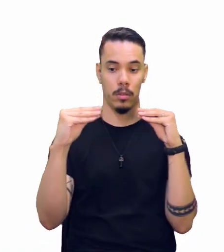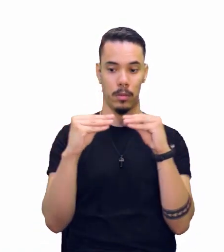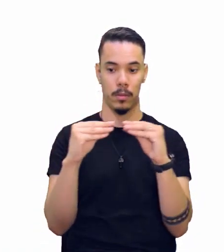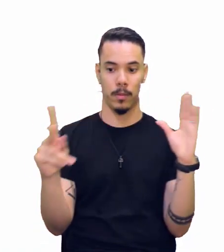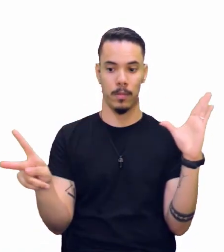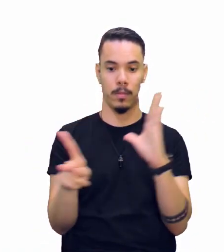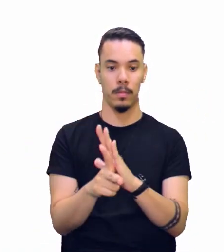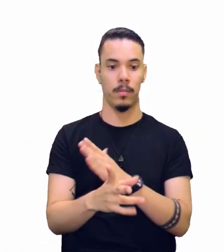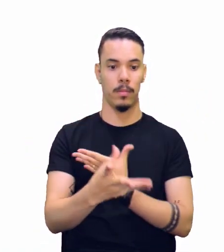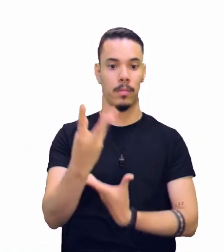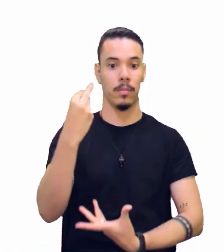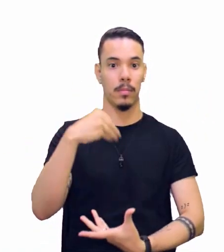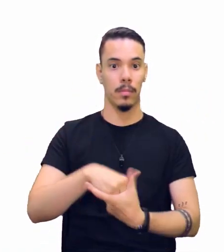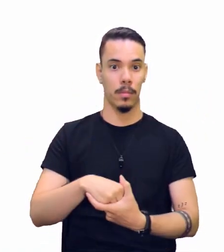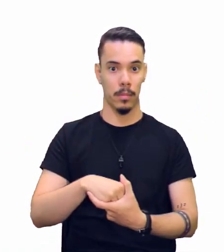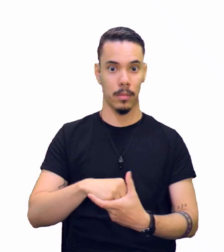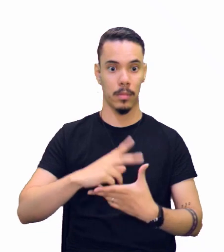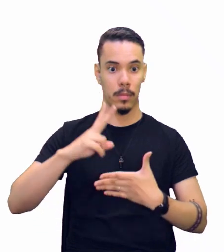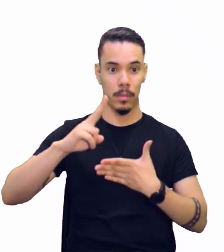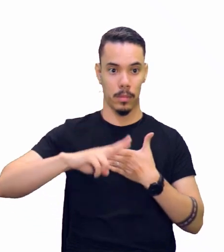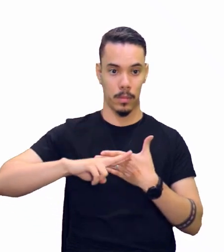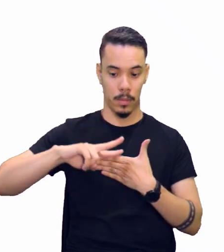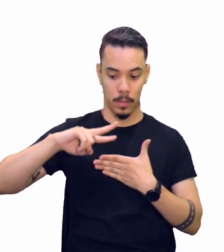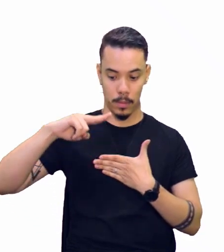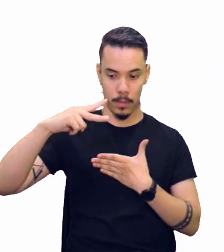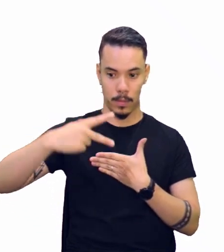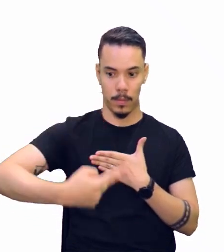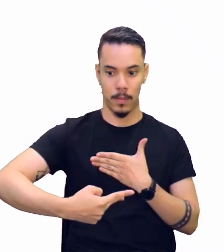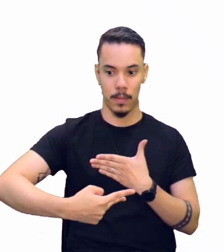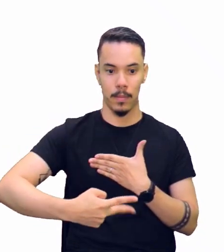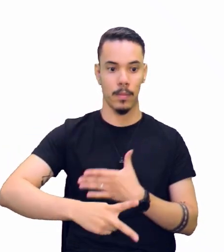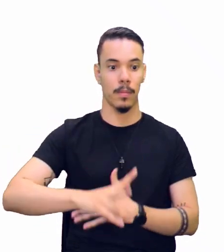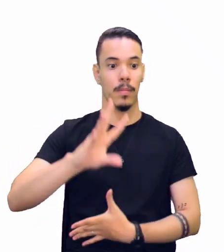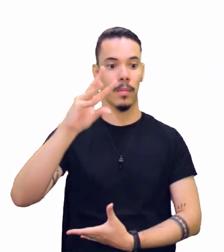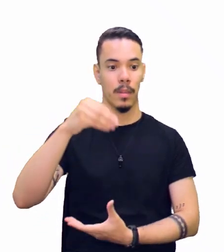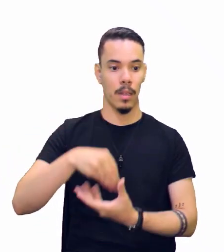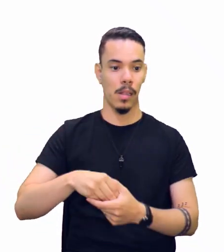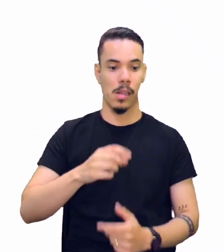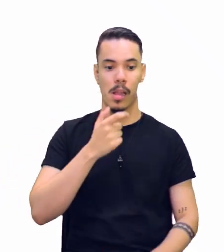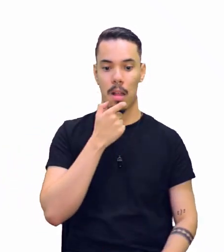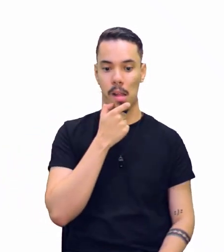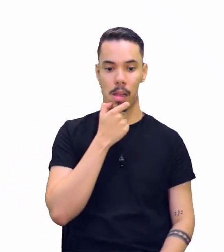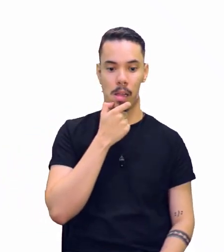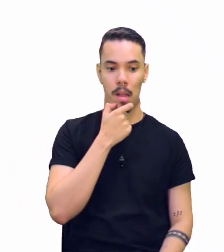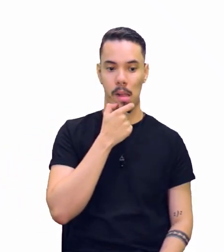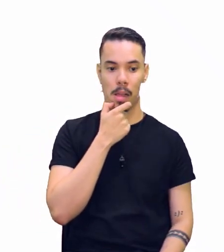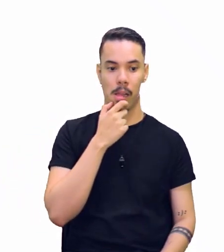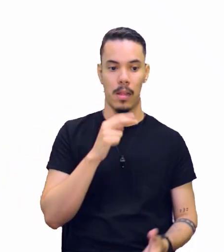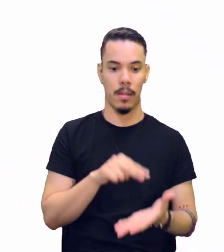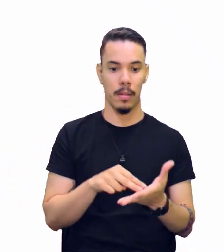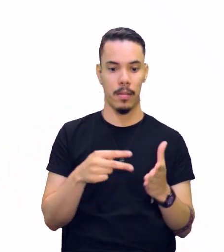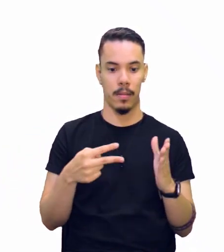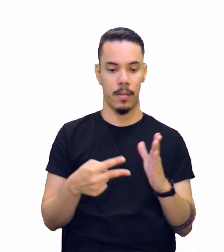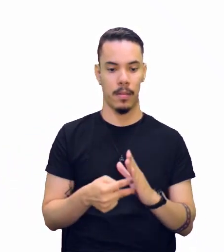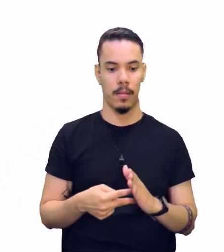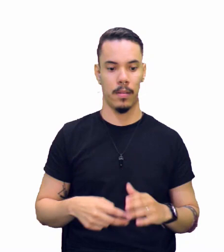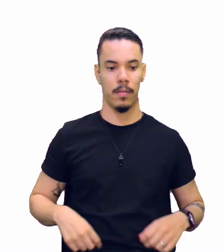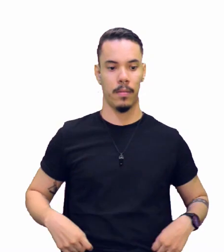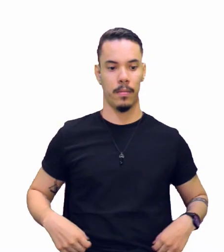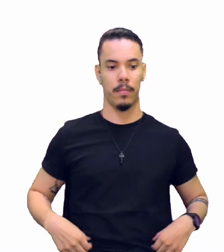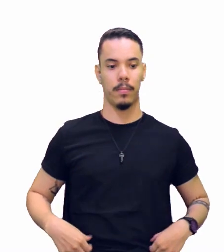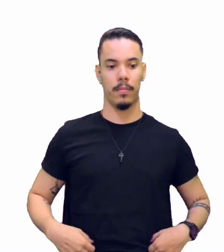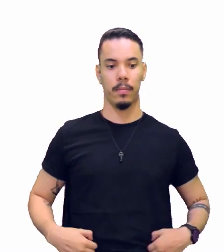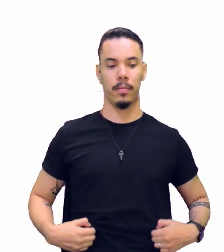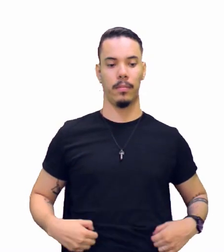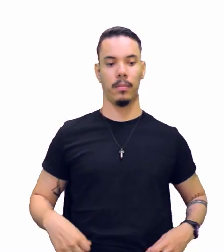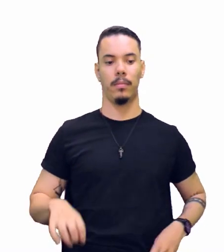uma condição. E a conjunção se no inglês é representada por essa palavrinha que vai lá no início da nossa